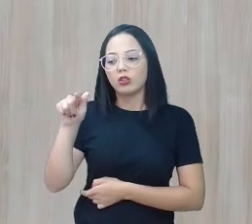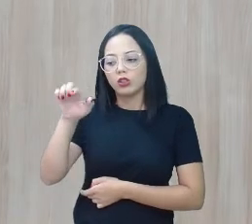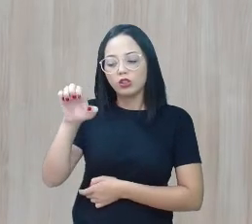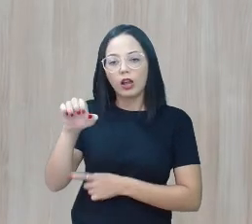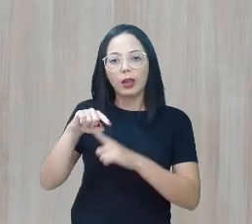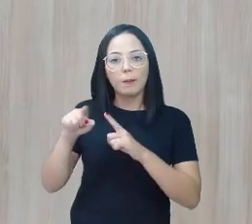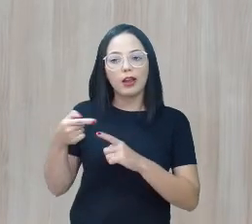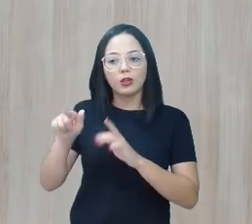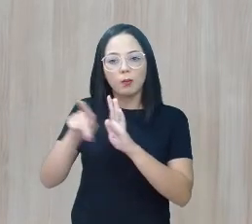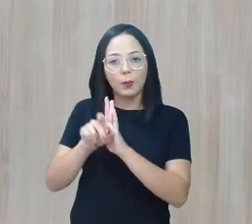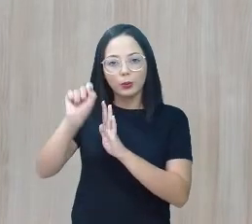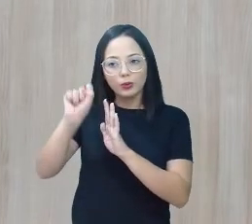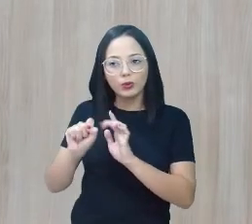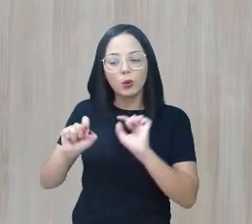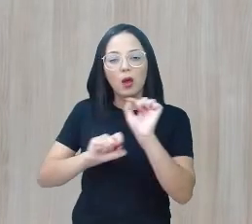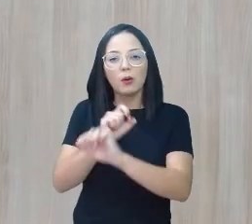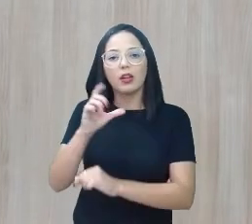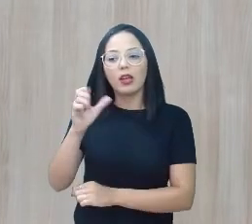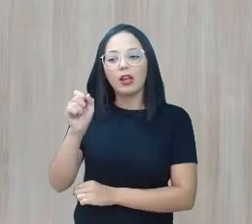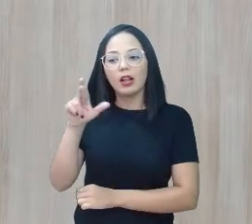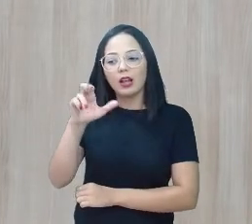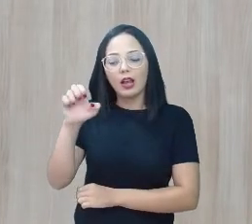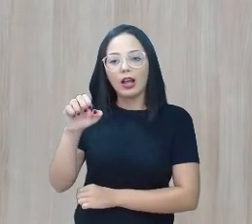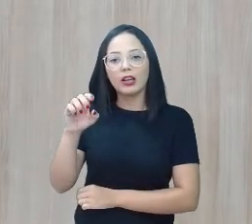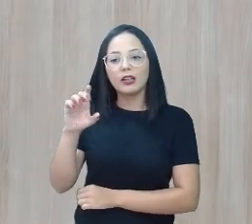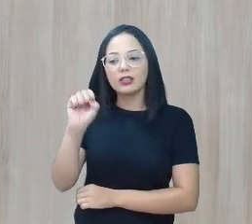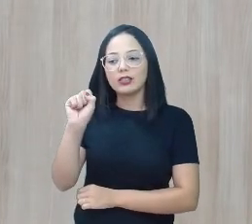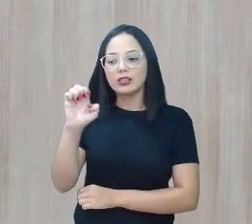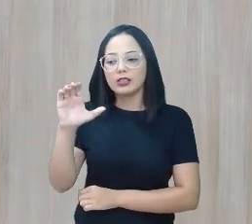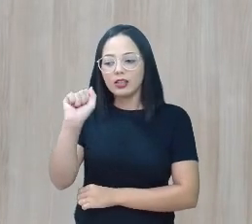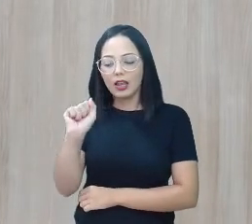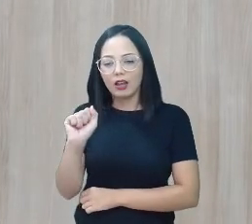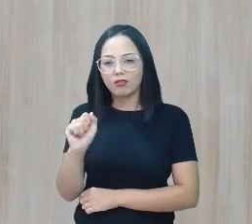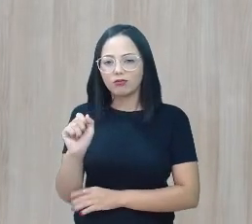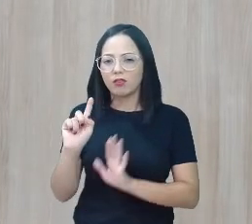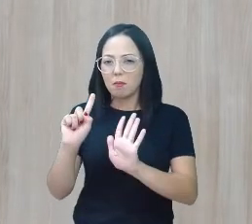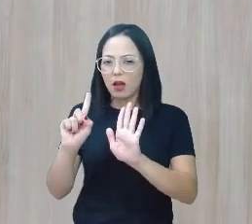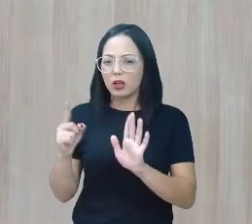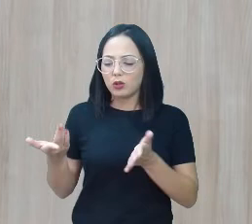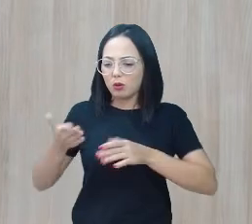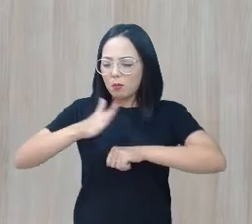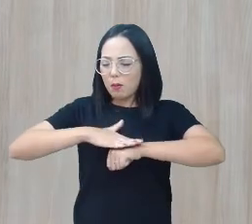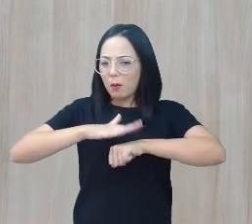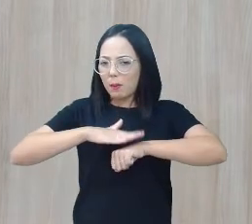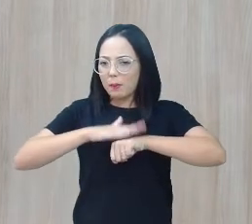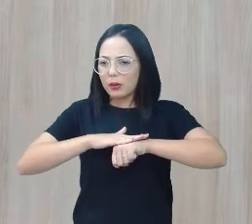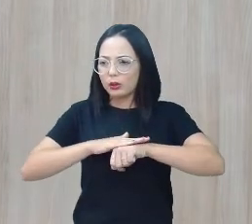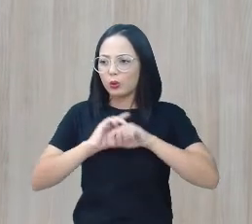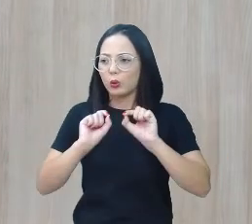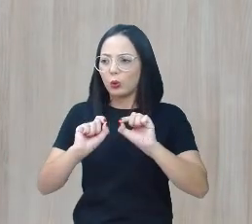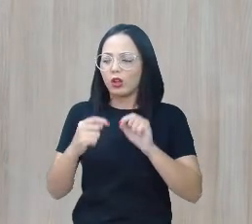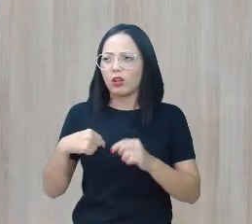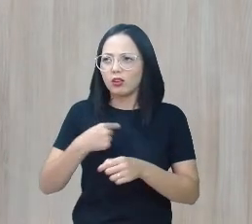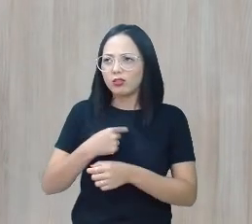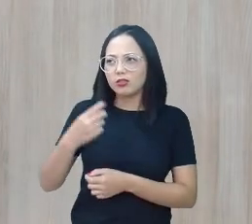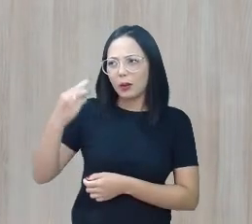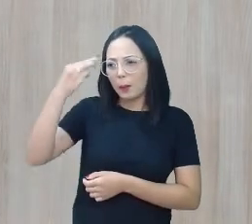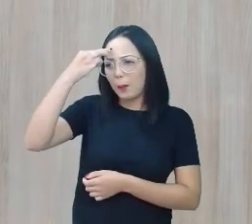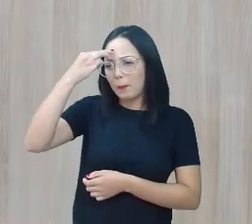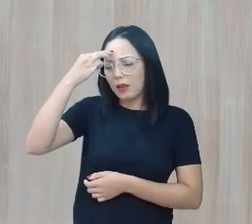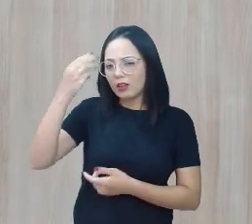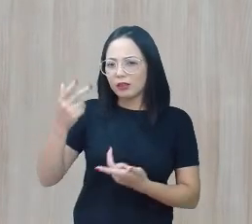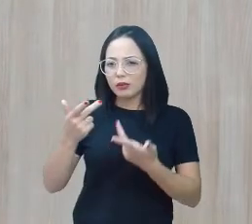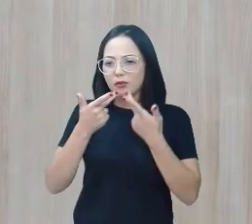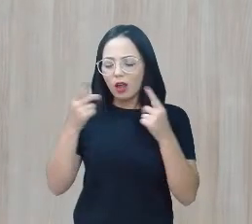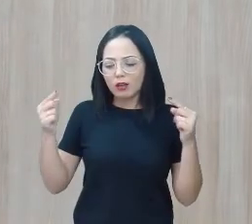é carne seca. Quando eles falam carne seca, a gente no momento, a nossa mente